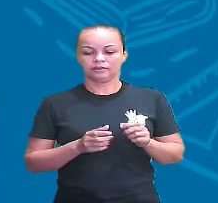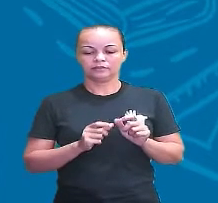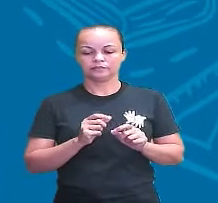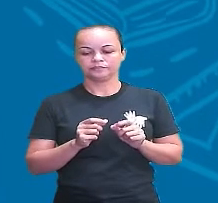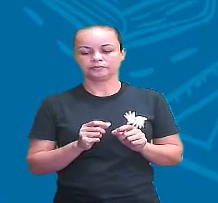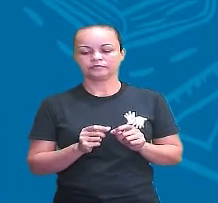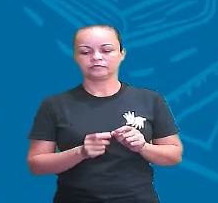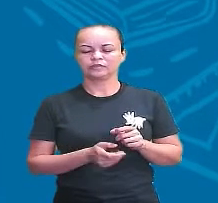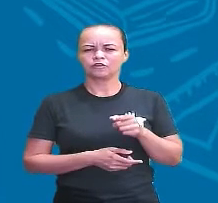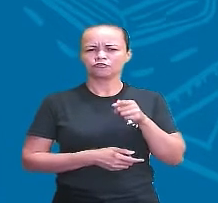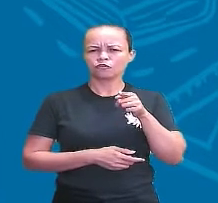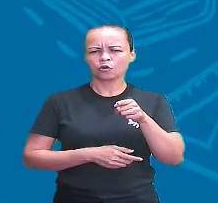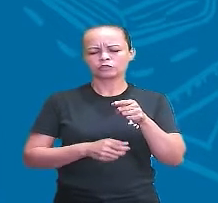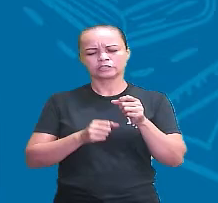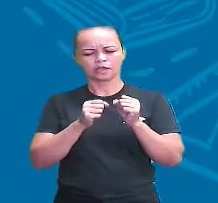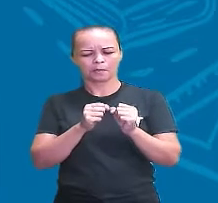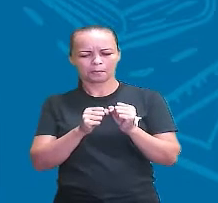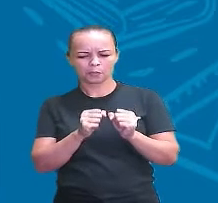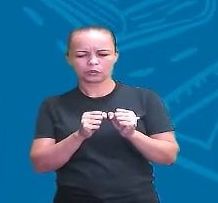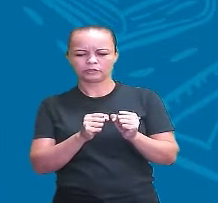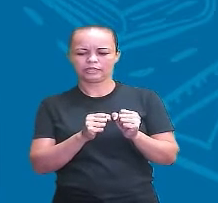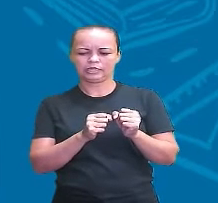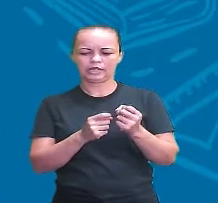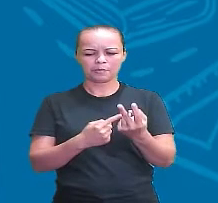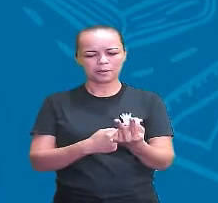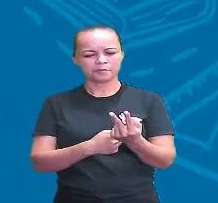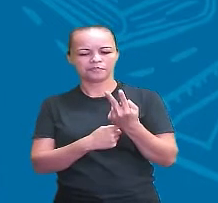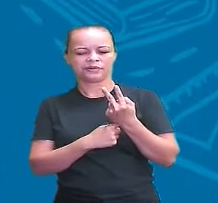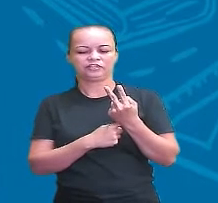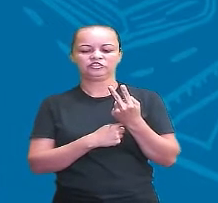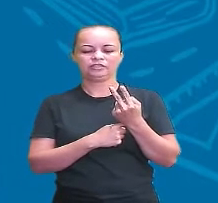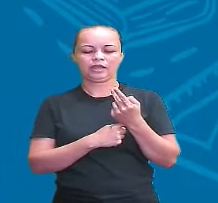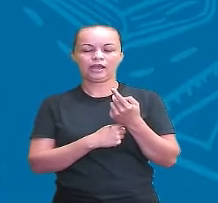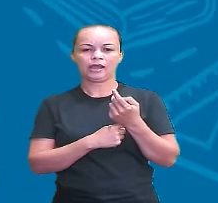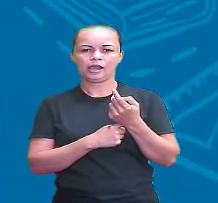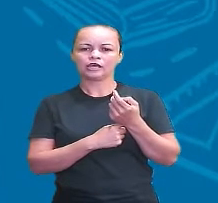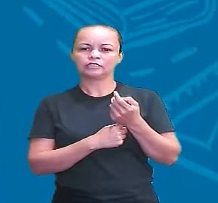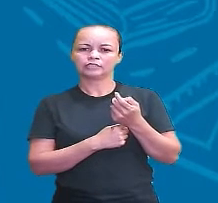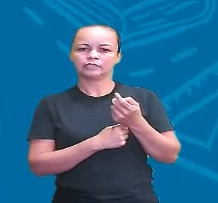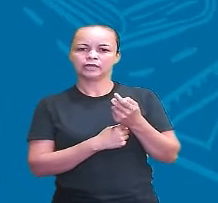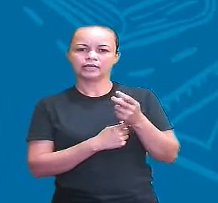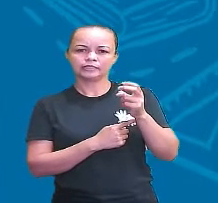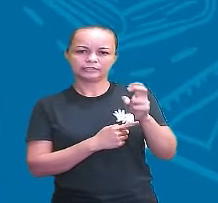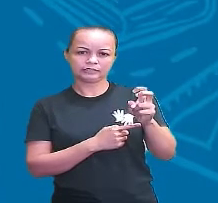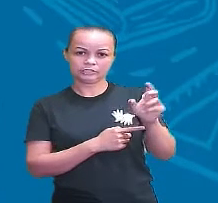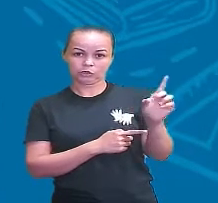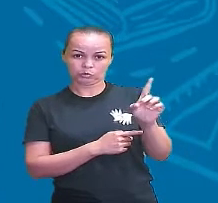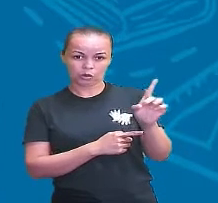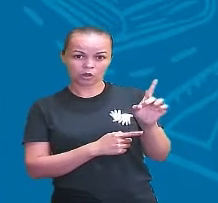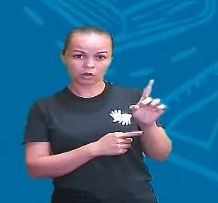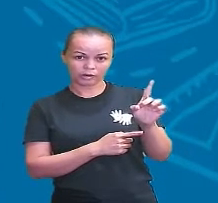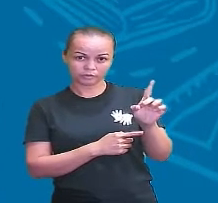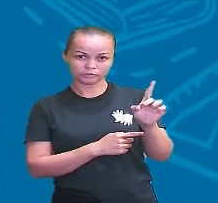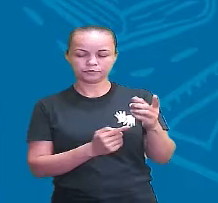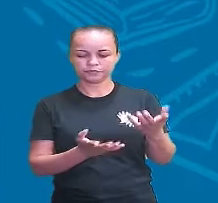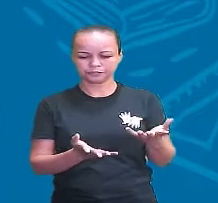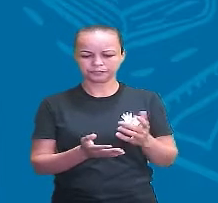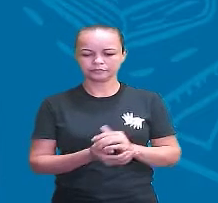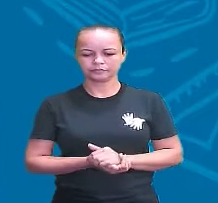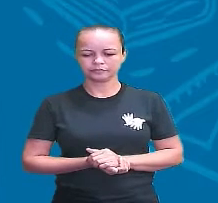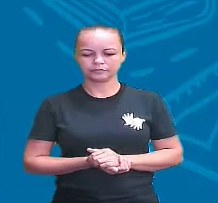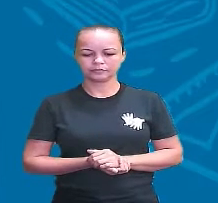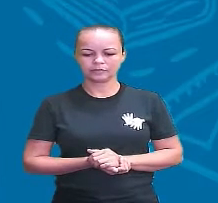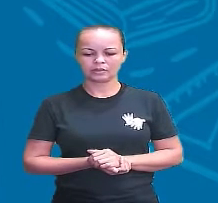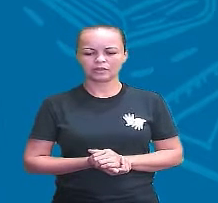to you tomorrow. Então, a gente tem outra particularidade aí, o uso de will. Você poderia me